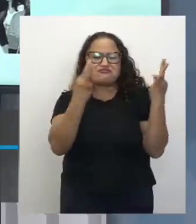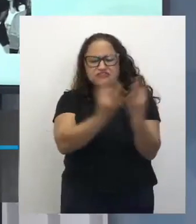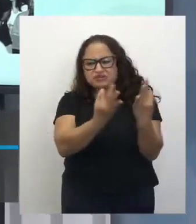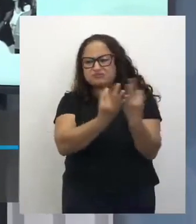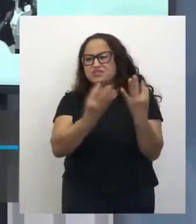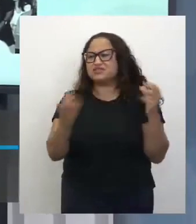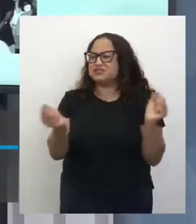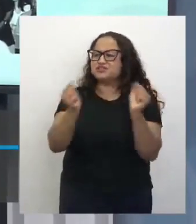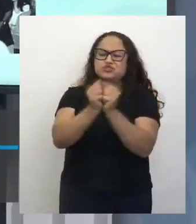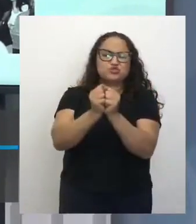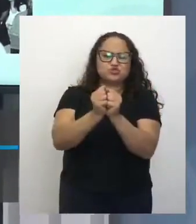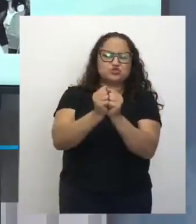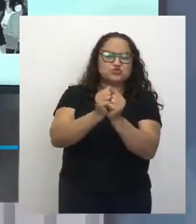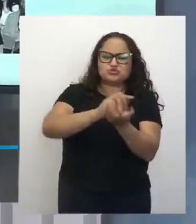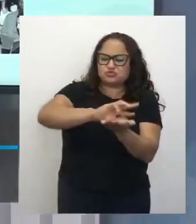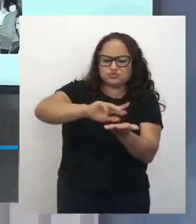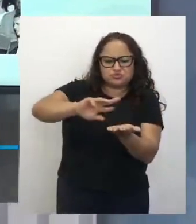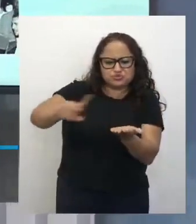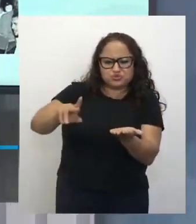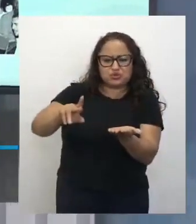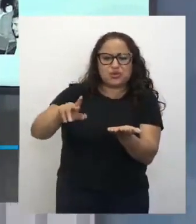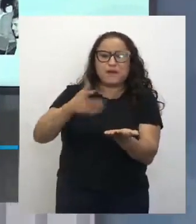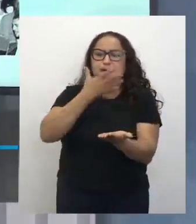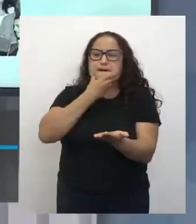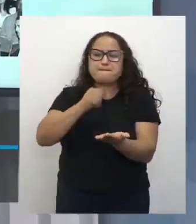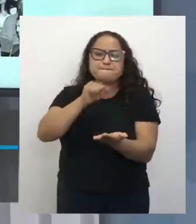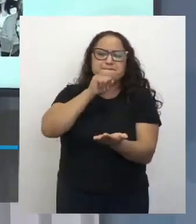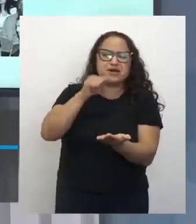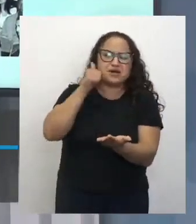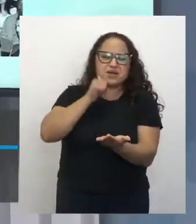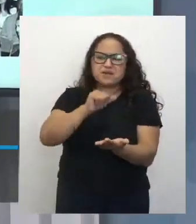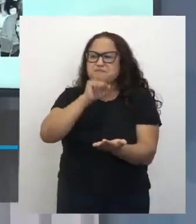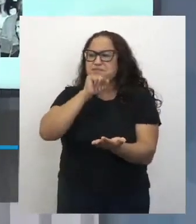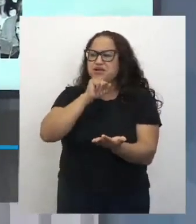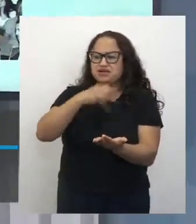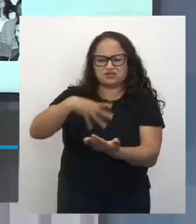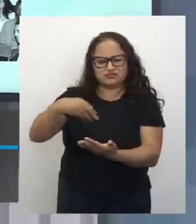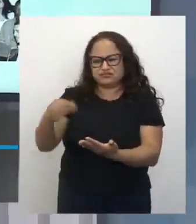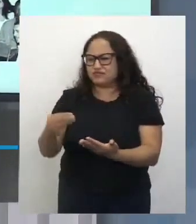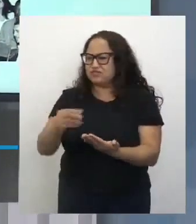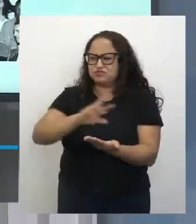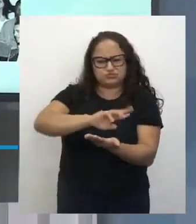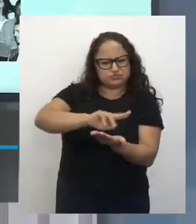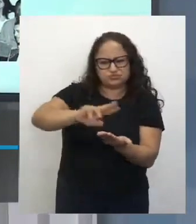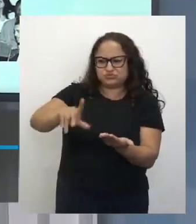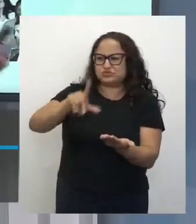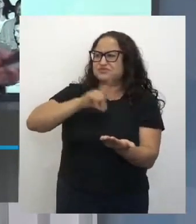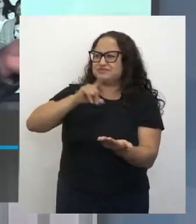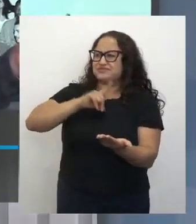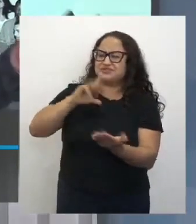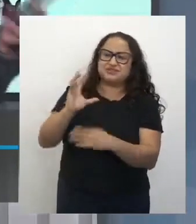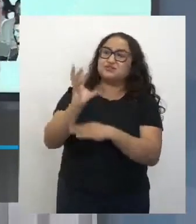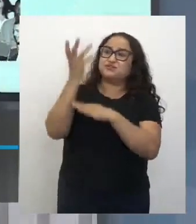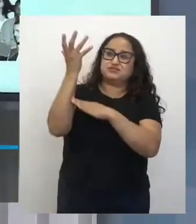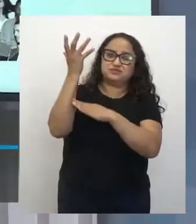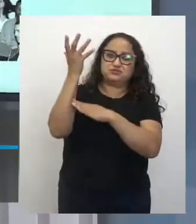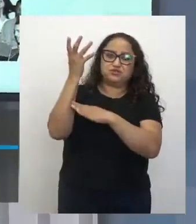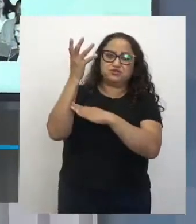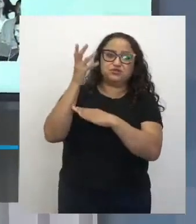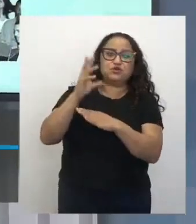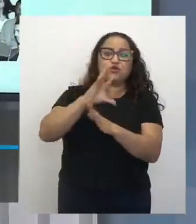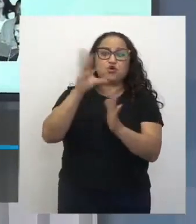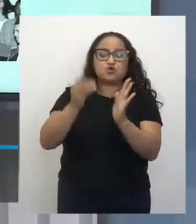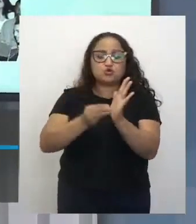junto, né? Então, pai, mãe, criança pequena, vai todo mundo. É um evento quando acontece no bairro, então todo mundo vai